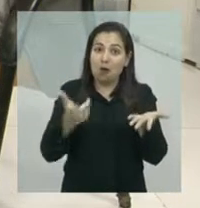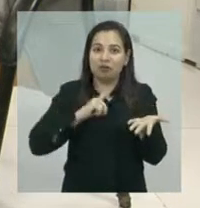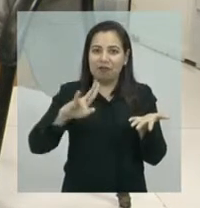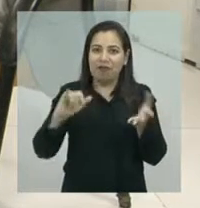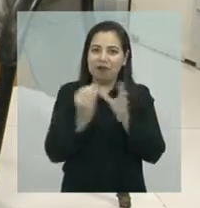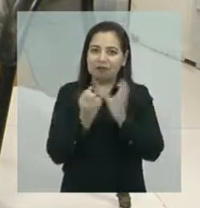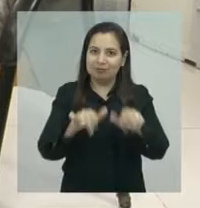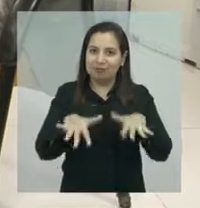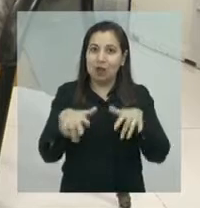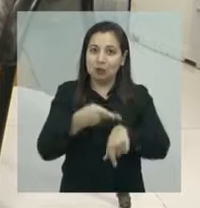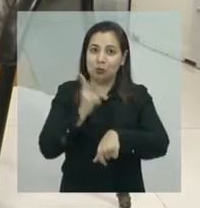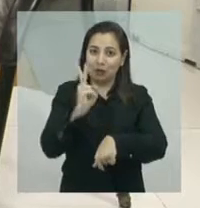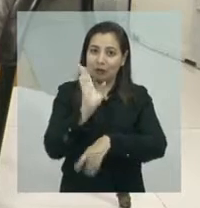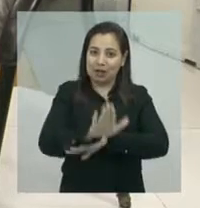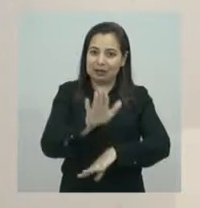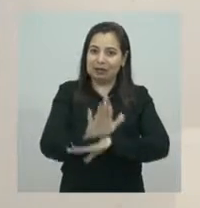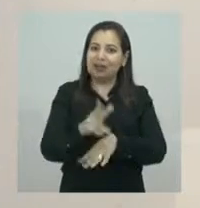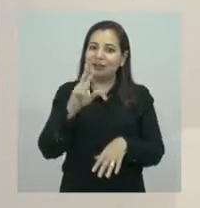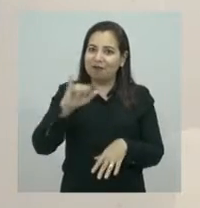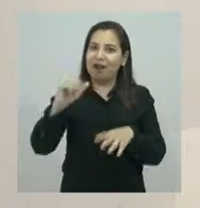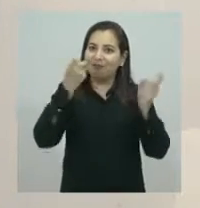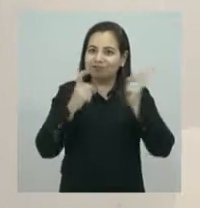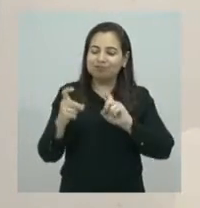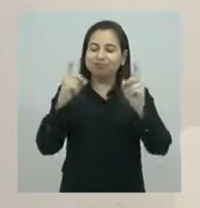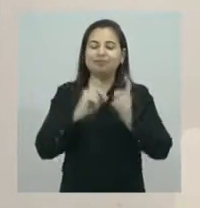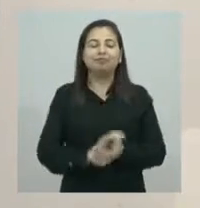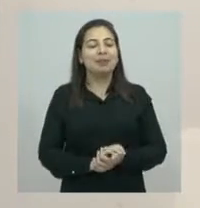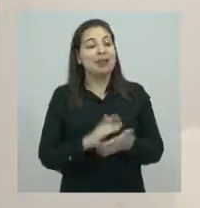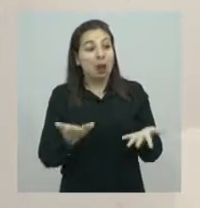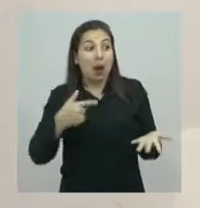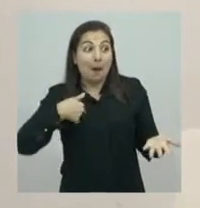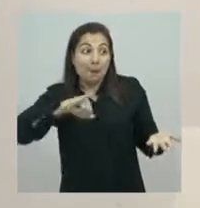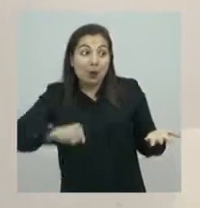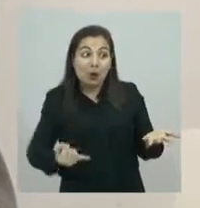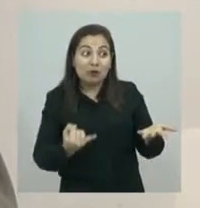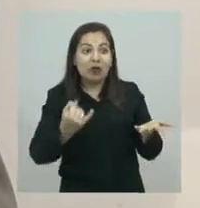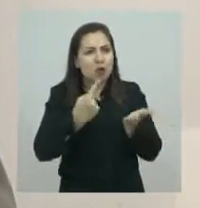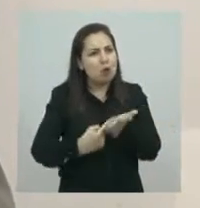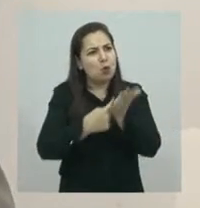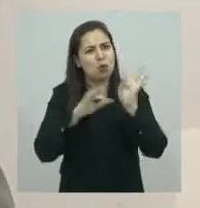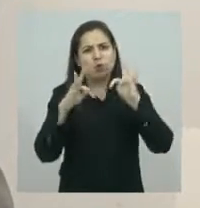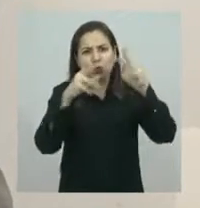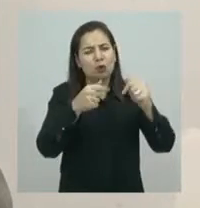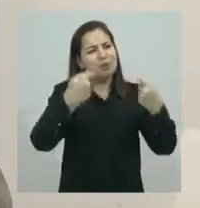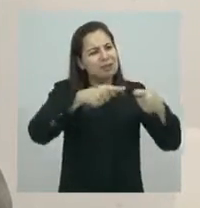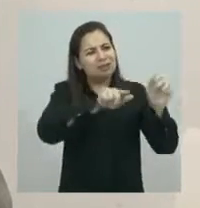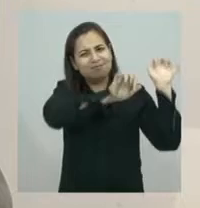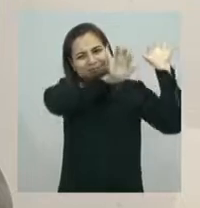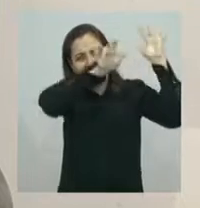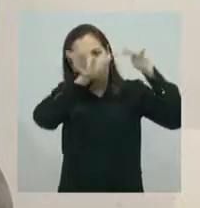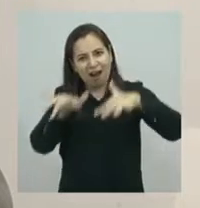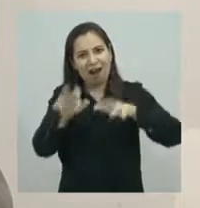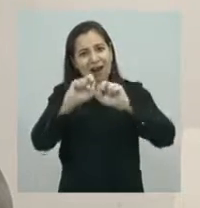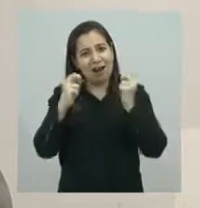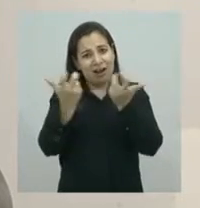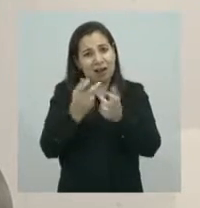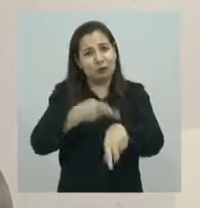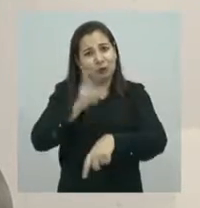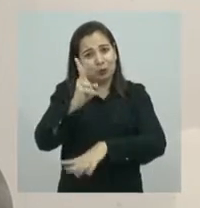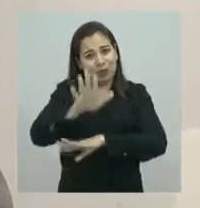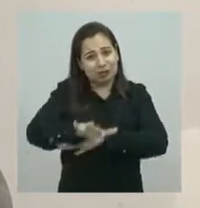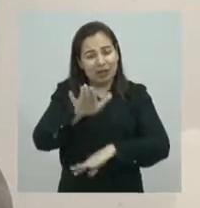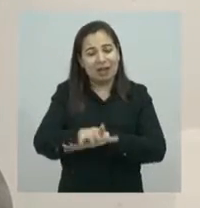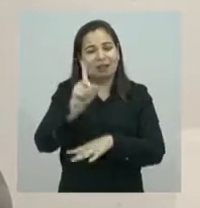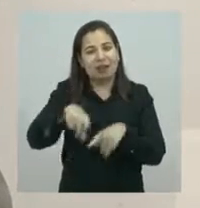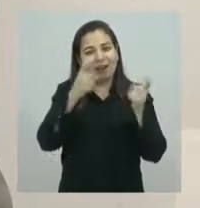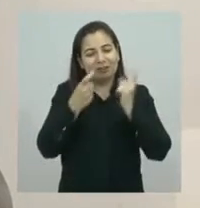Municipal da Igualdade Racial. Só aproveitar para convido todos vocês hoje, às 14 horas, no plenário da Câmara, a discussão sobre o